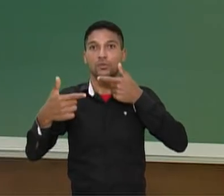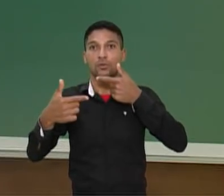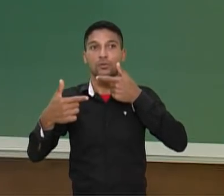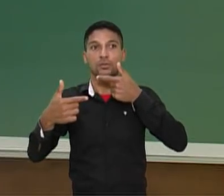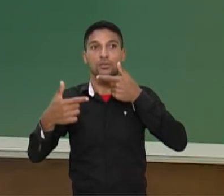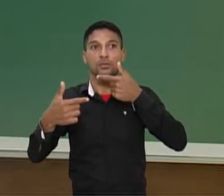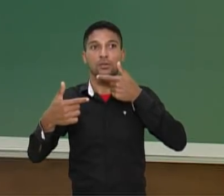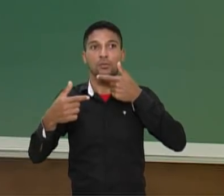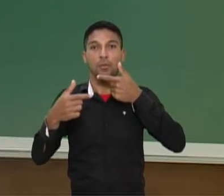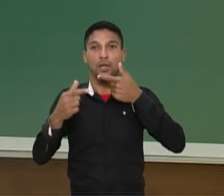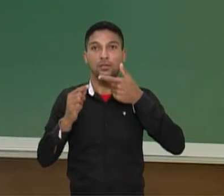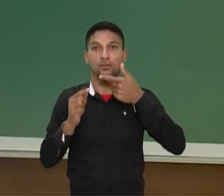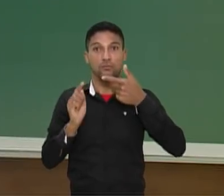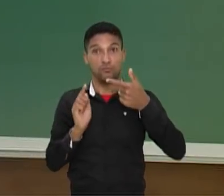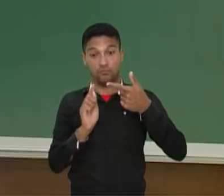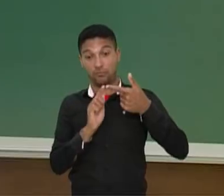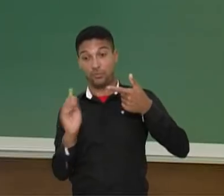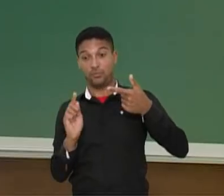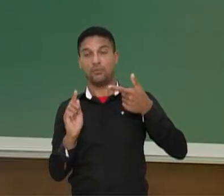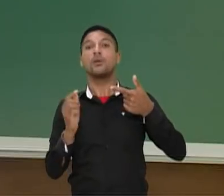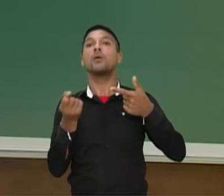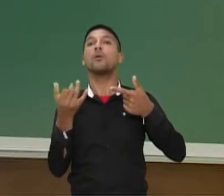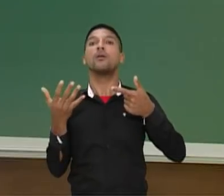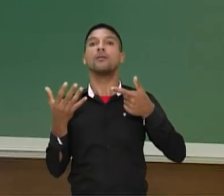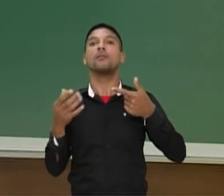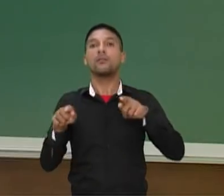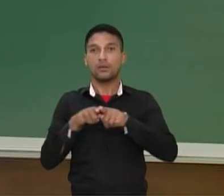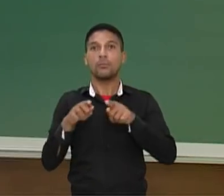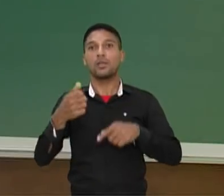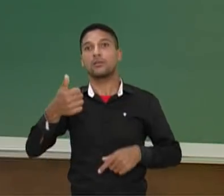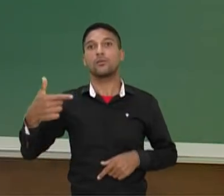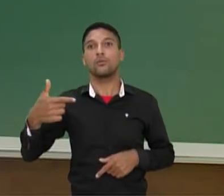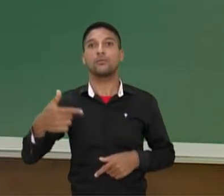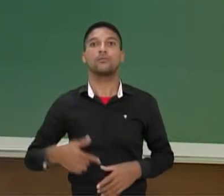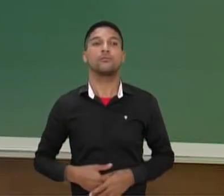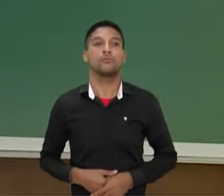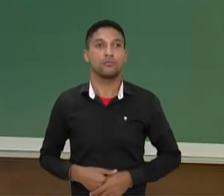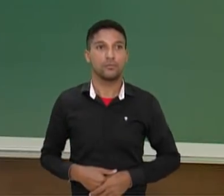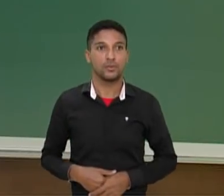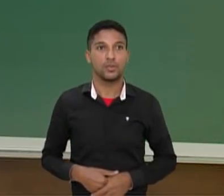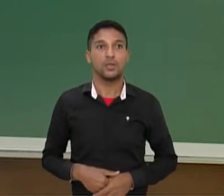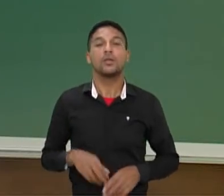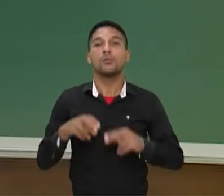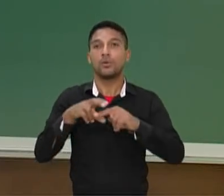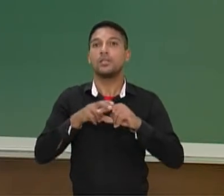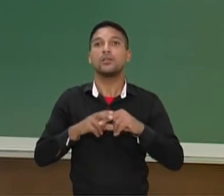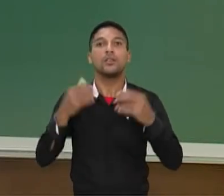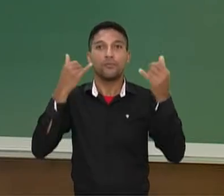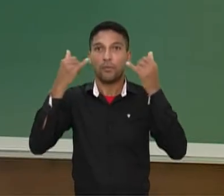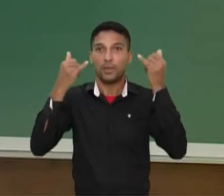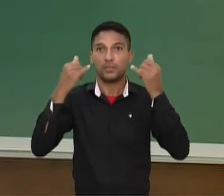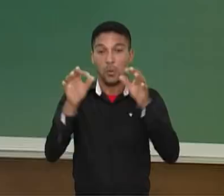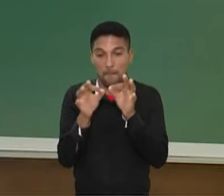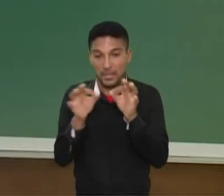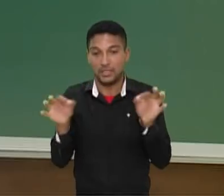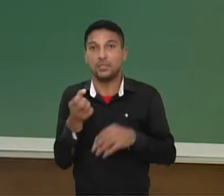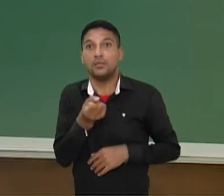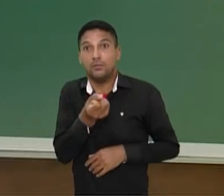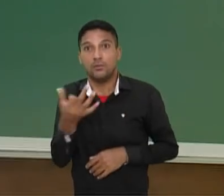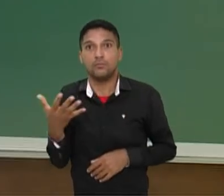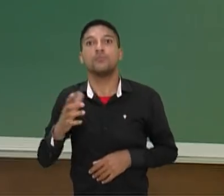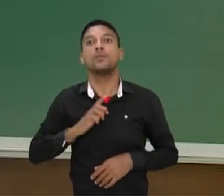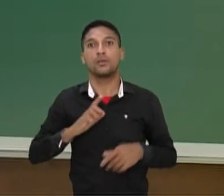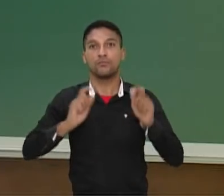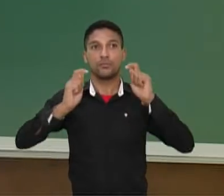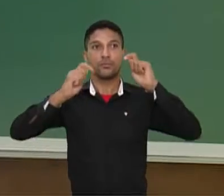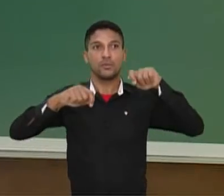pedaço também vale 12. Então, da forma que a professora repartiu, eu tenho todas as medidas possíveis. Você